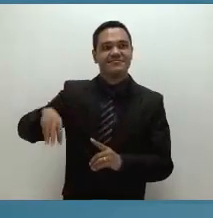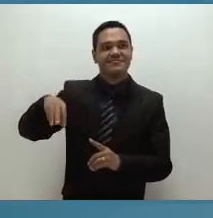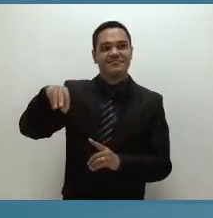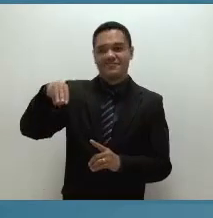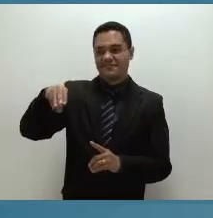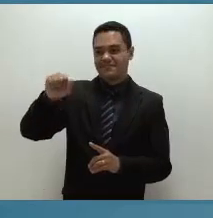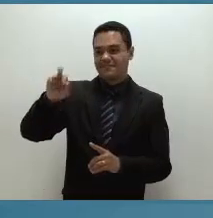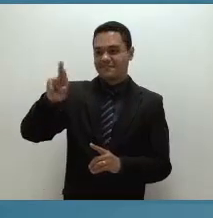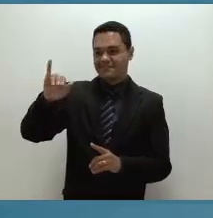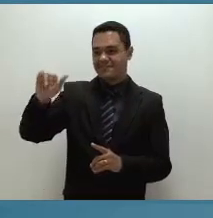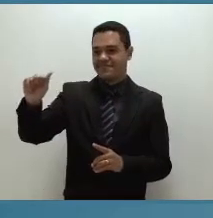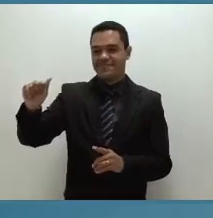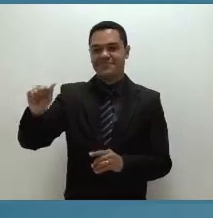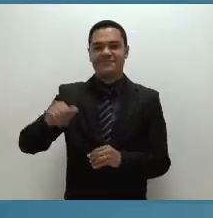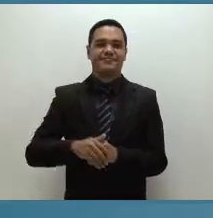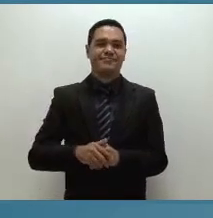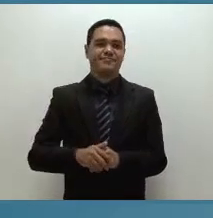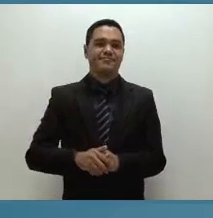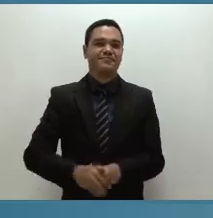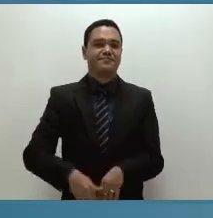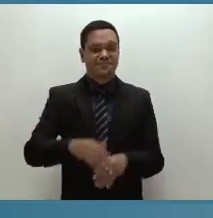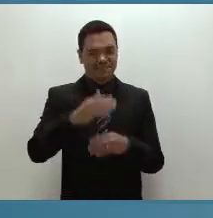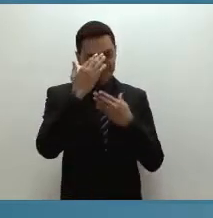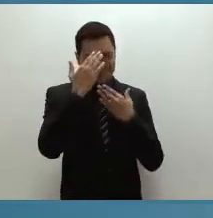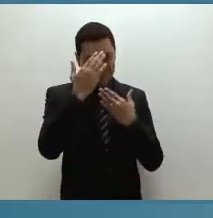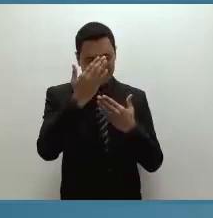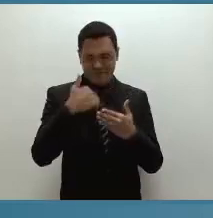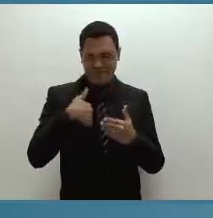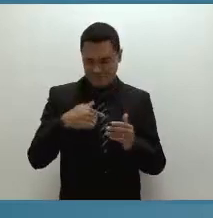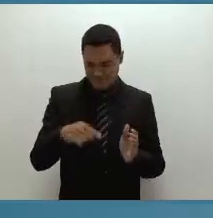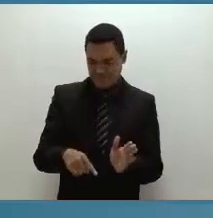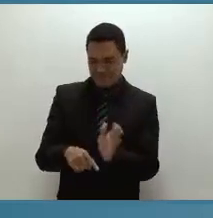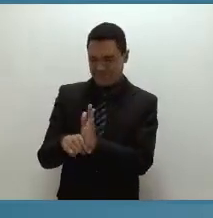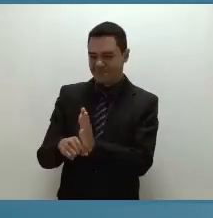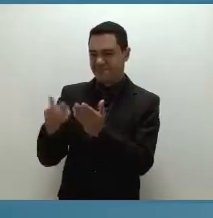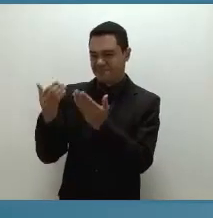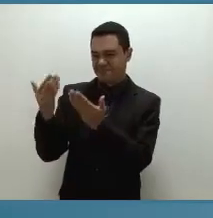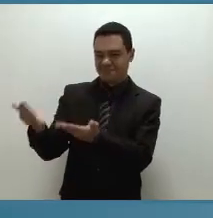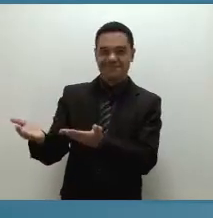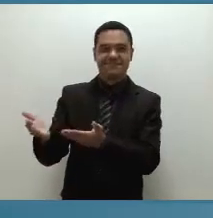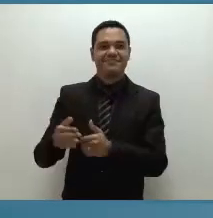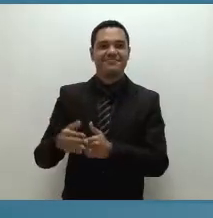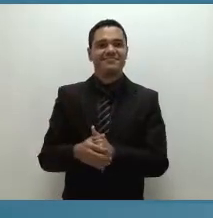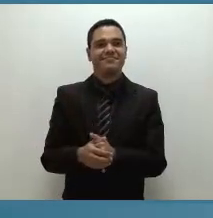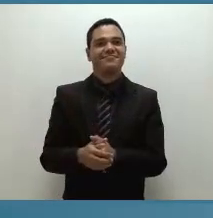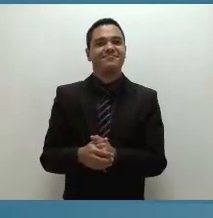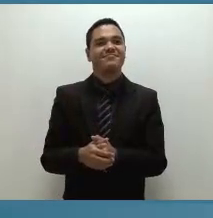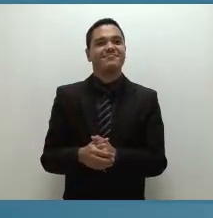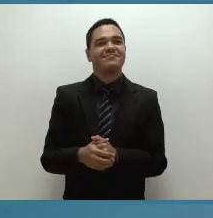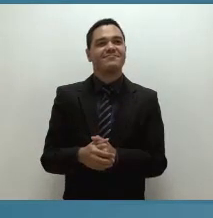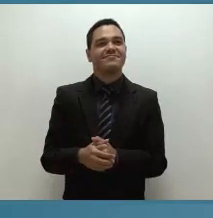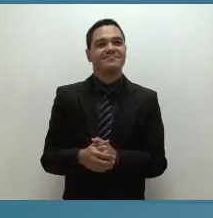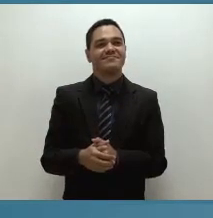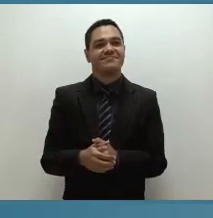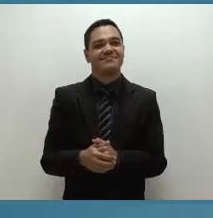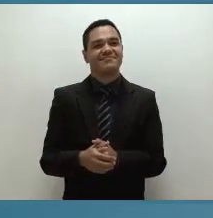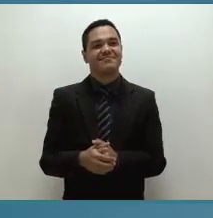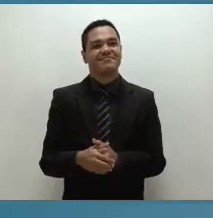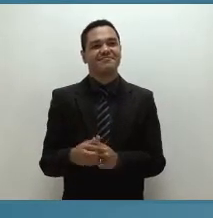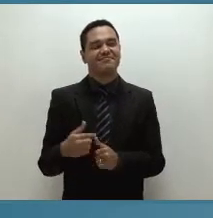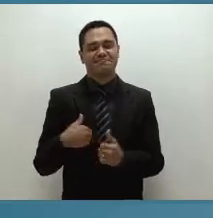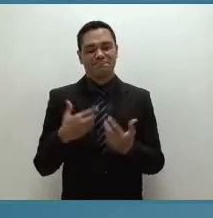Gomes. Desembargadora Kedma Pacífico Lira. Não, excelência, e meu apoio à desembargadora Nazaré